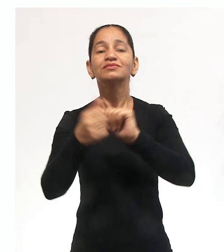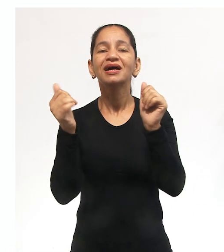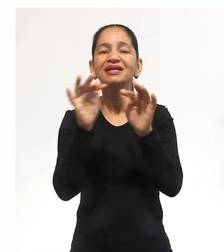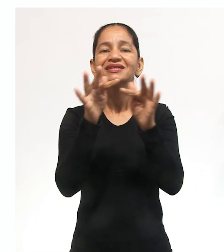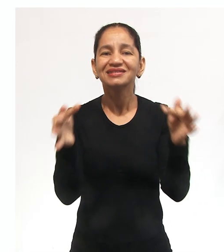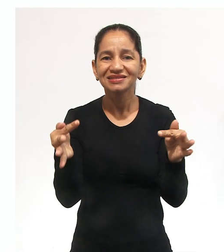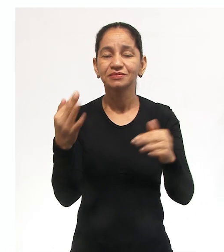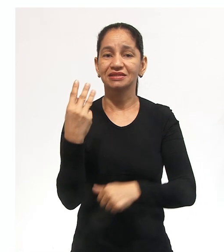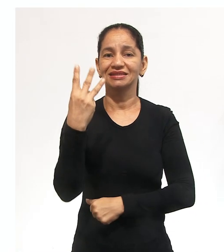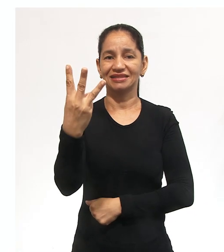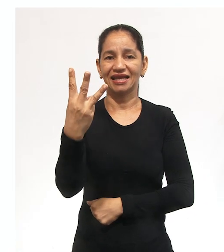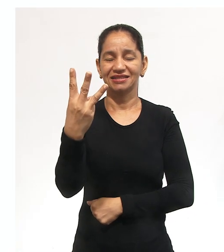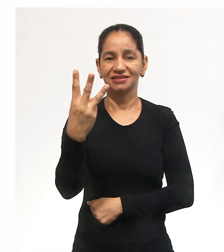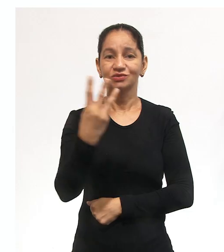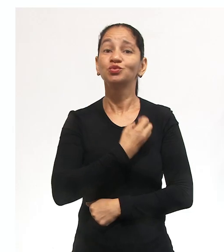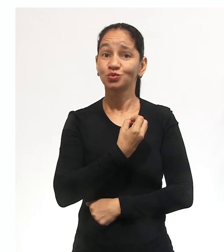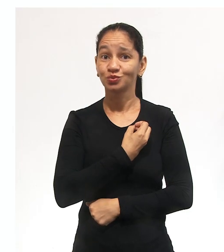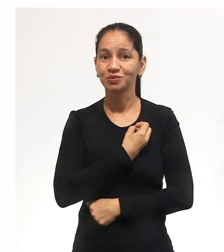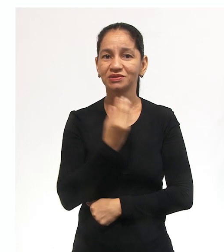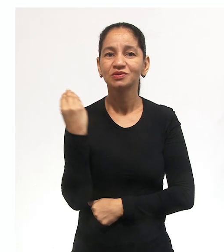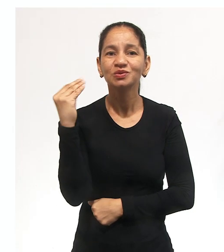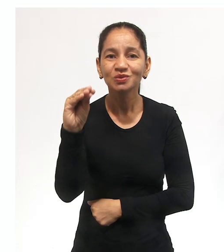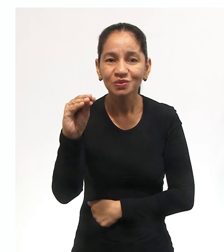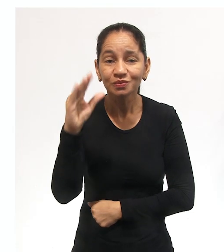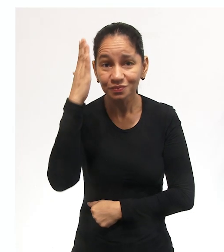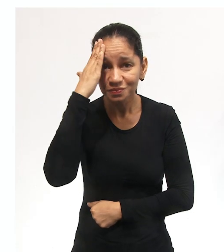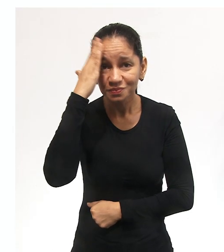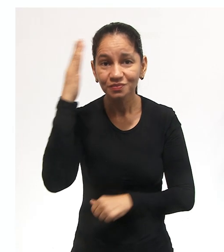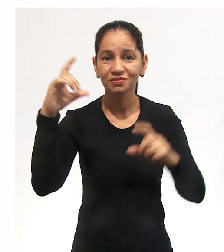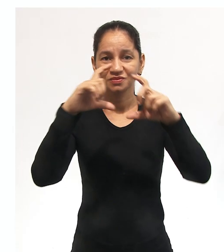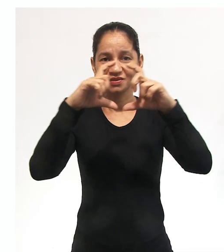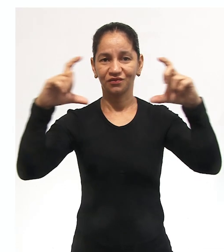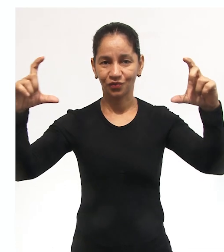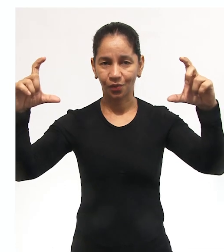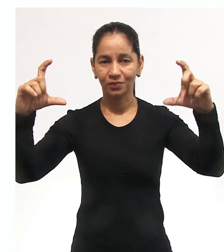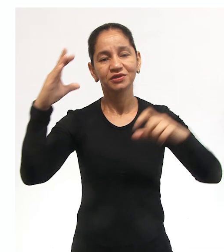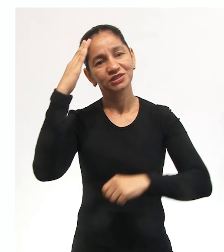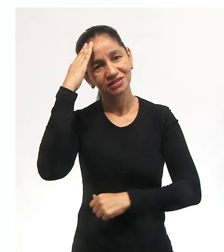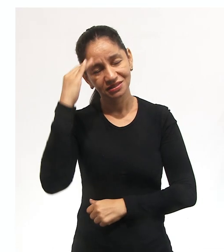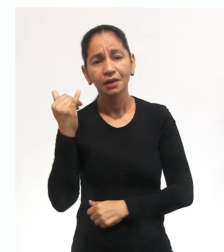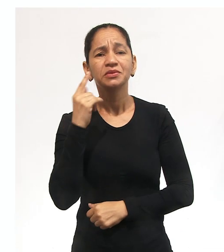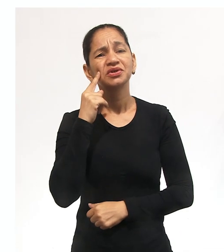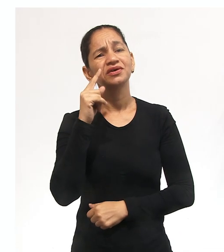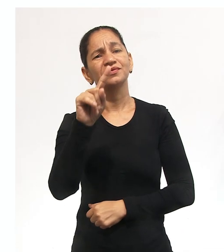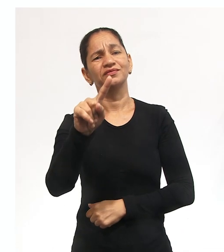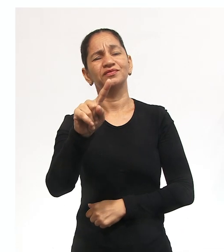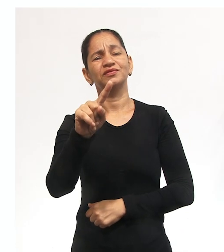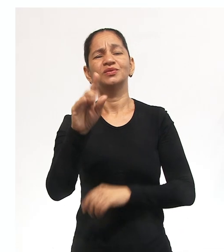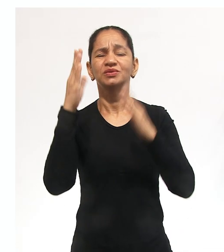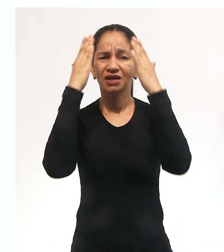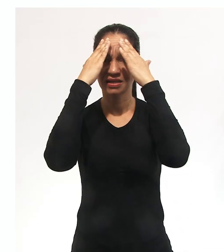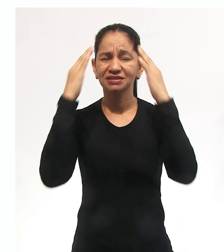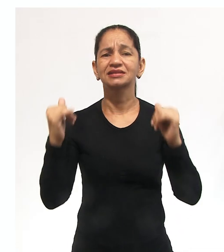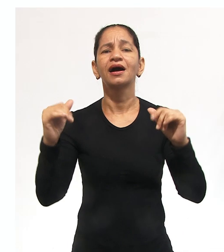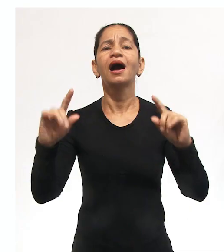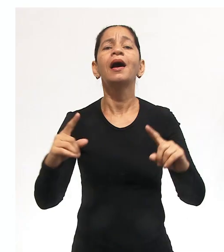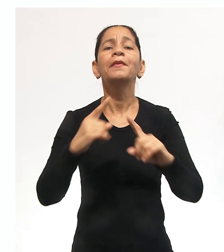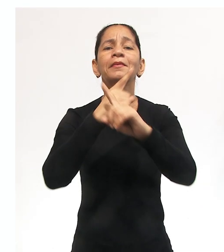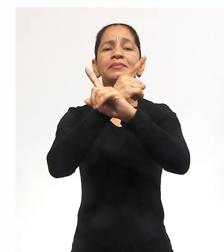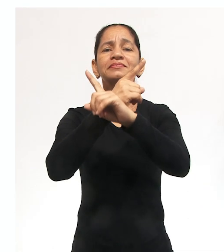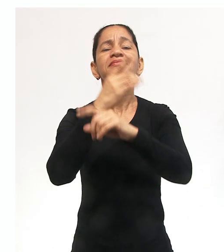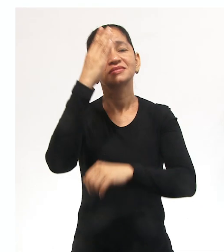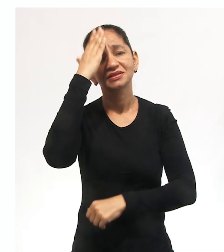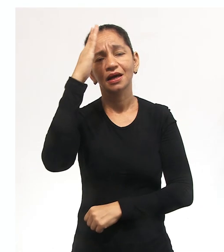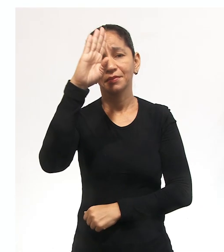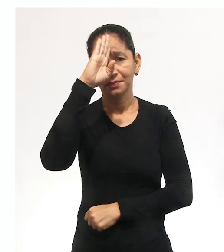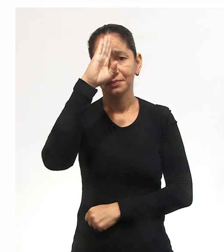3 meses, ok? E aí, como a gente já viu isso aqui, a gente pode aplicar o